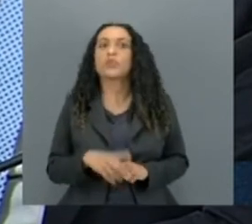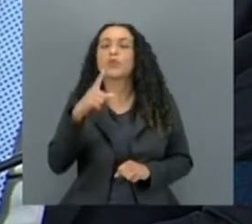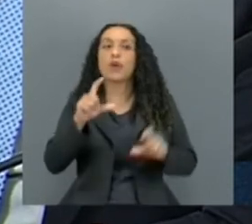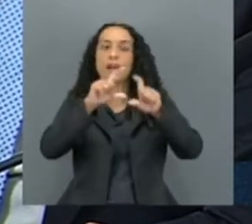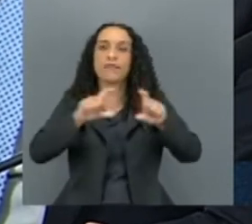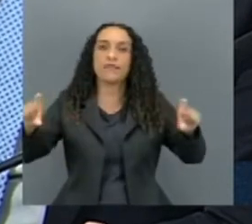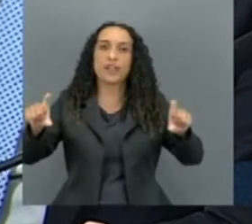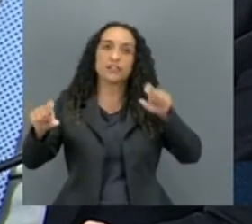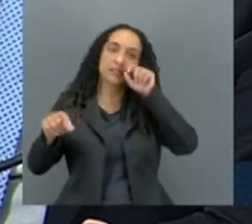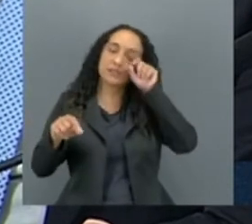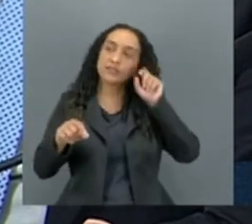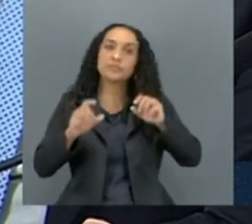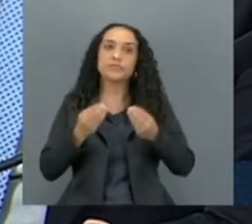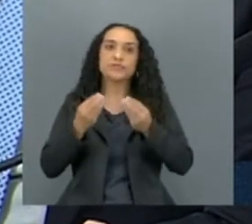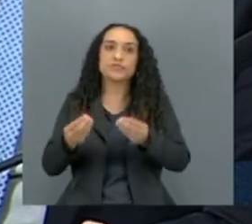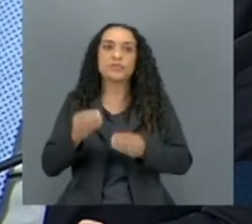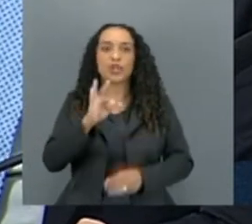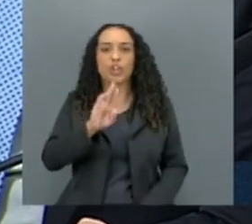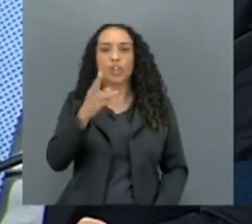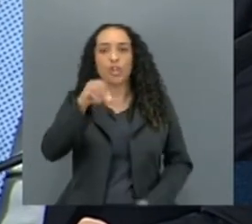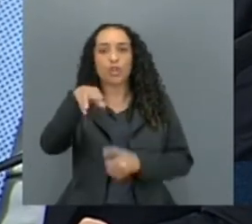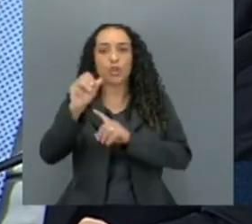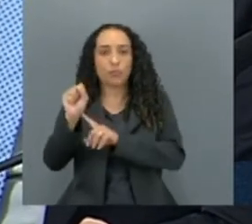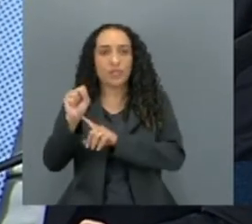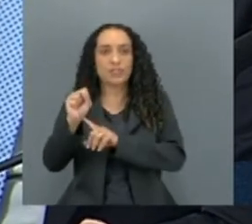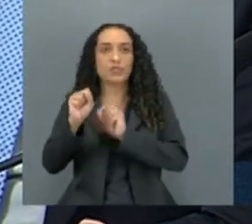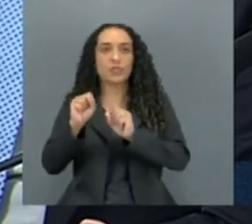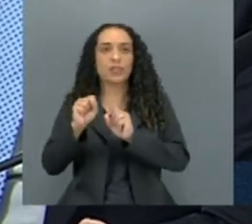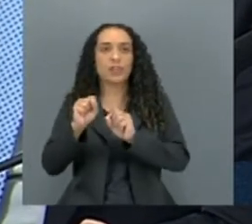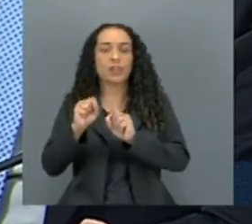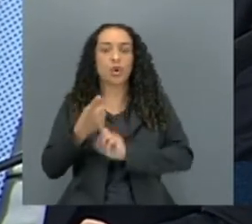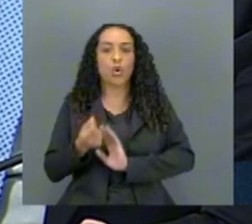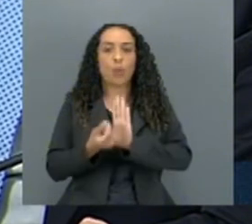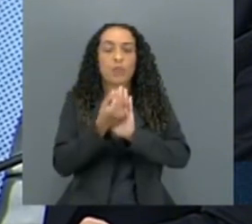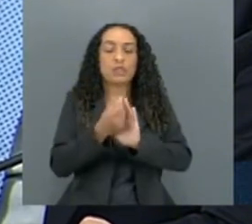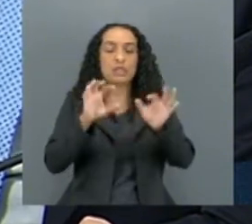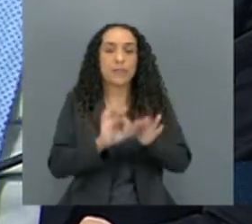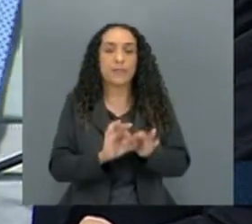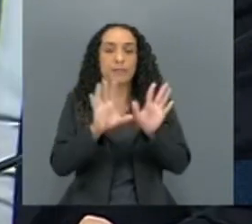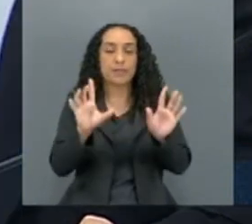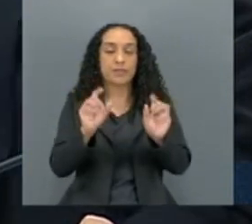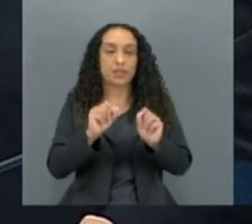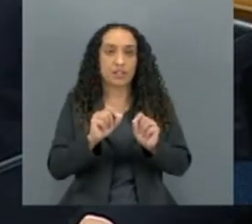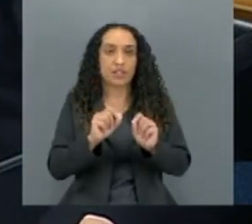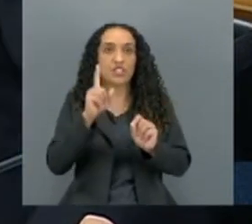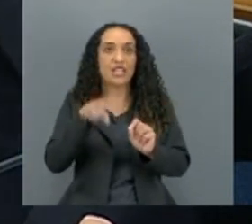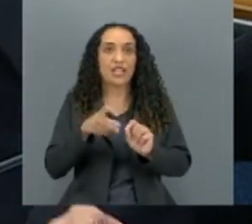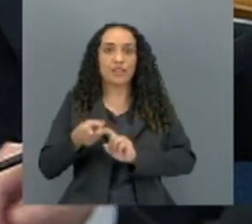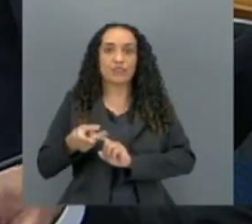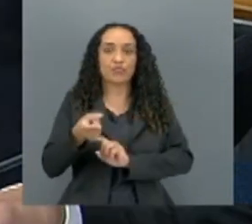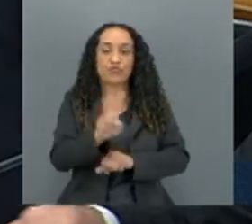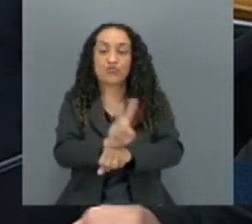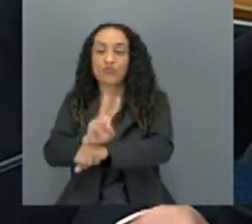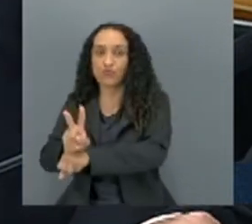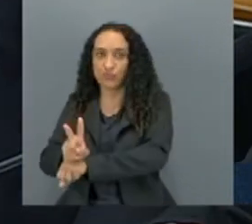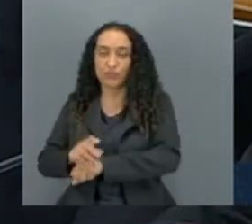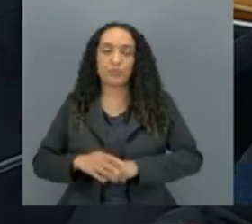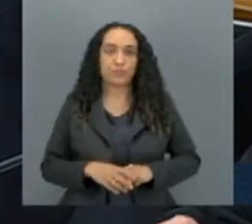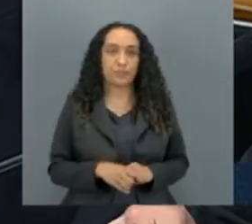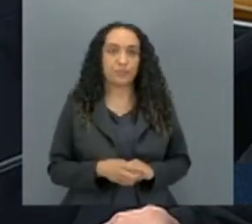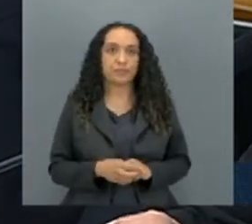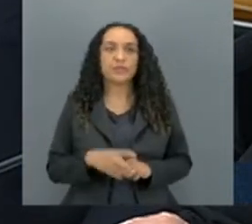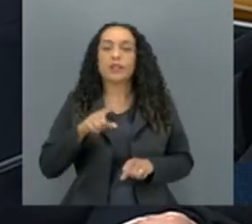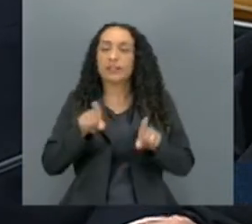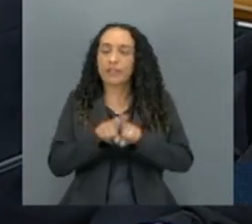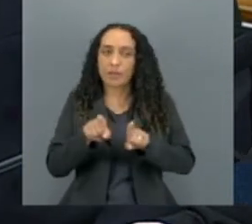frase atribuída a Thomas Jefferson, que diz o seguinte: o preço da liberdade é eterna vigilância.